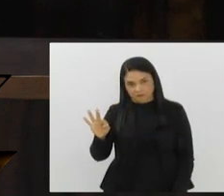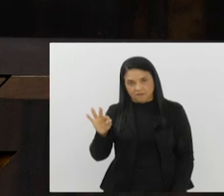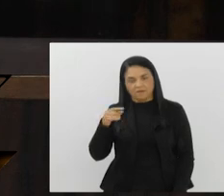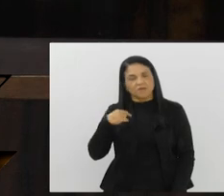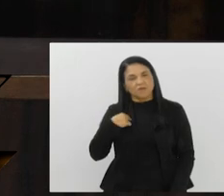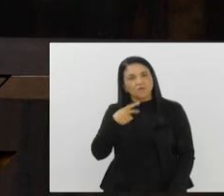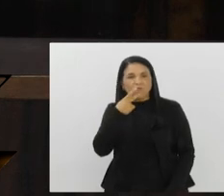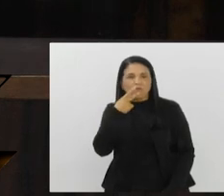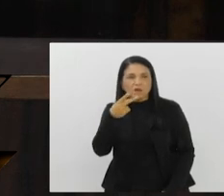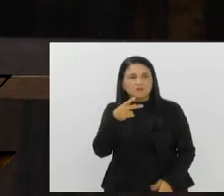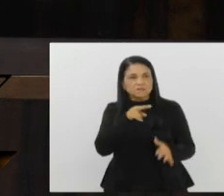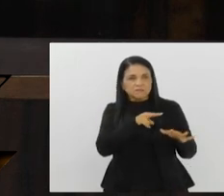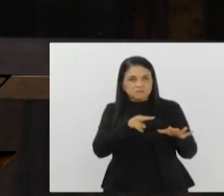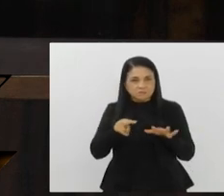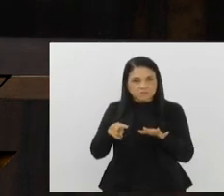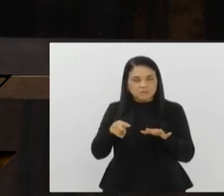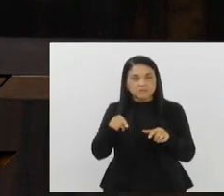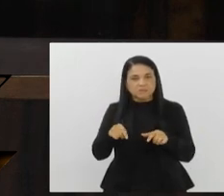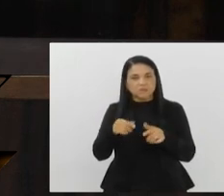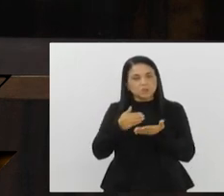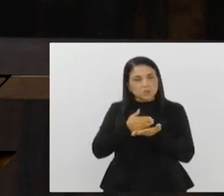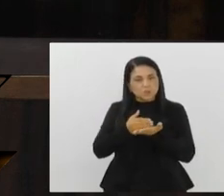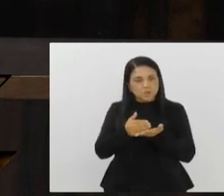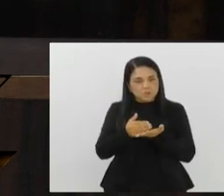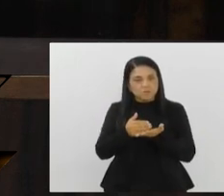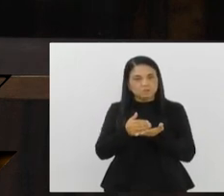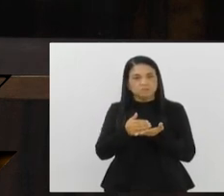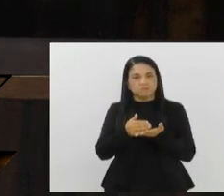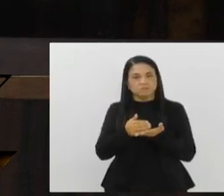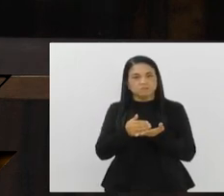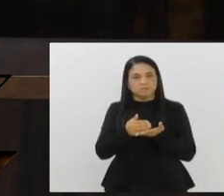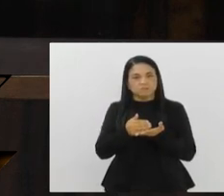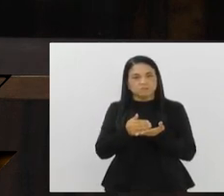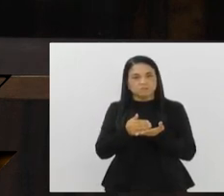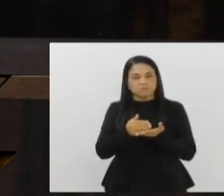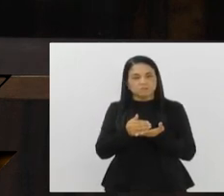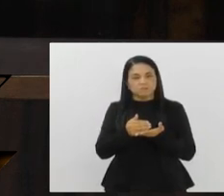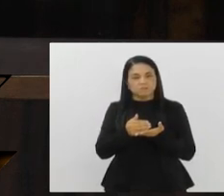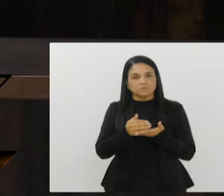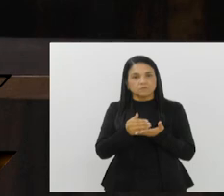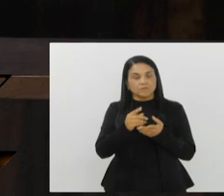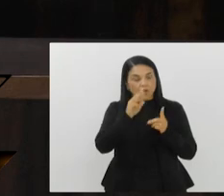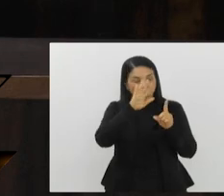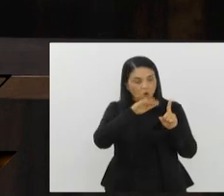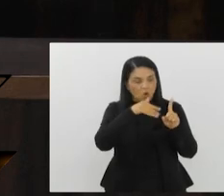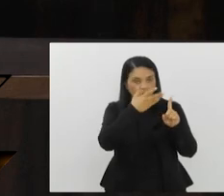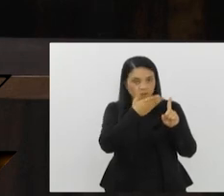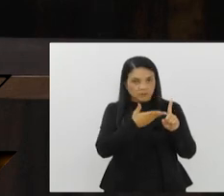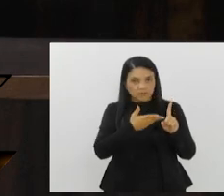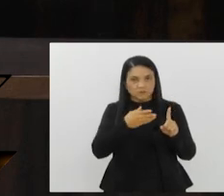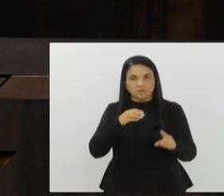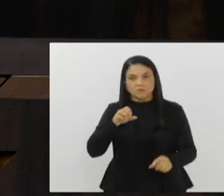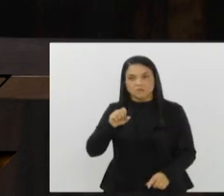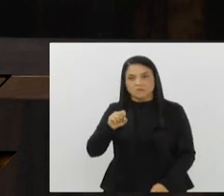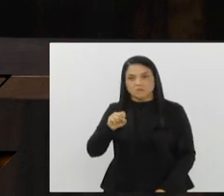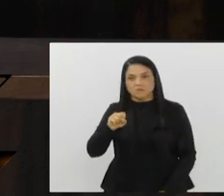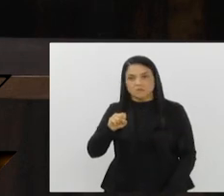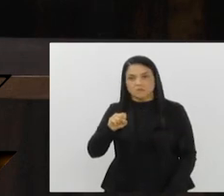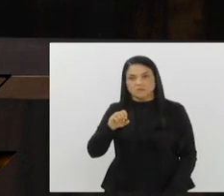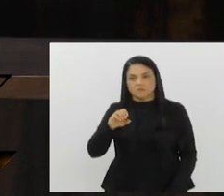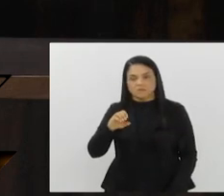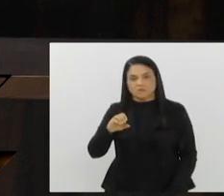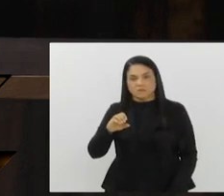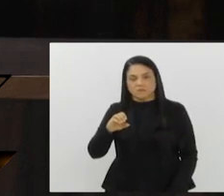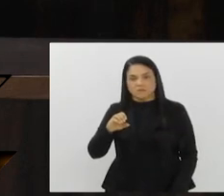essa semana eu tive no início da semana eh levando uma homenagem pro CP dooc uma